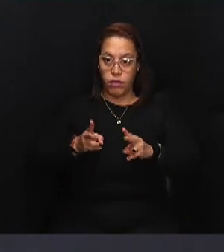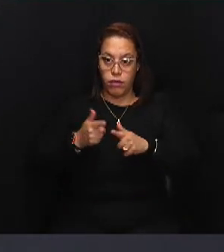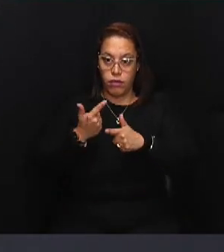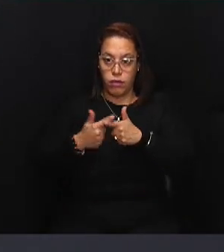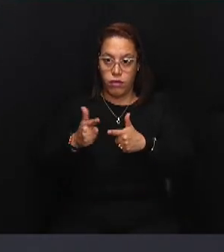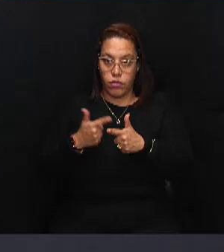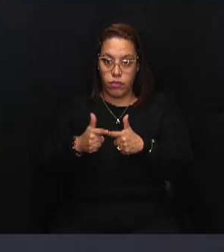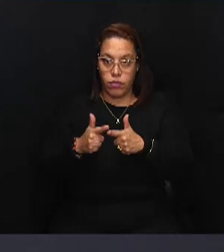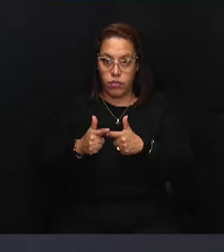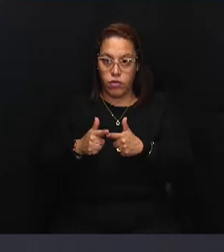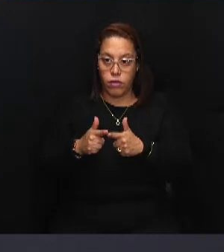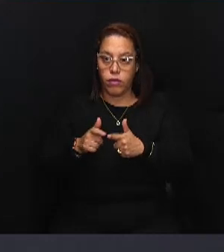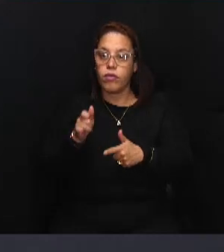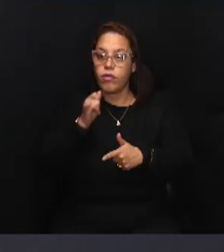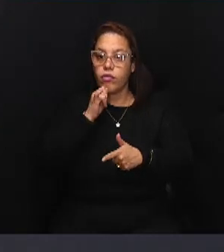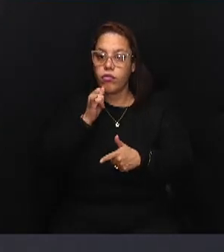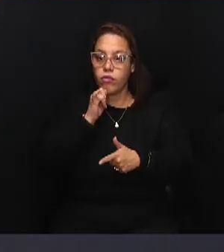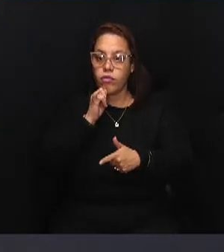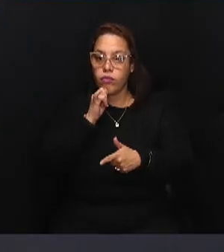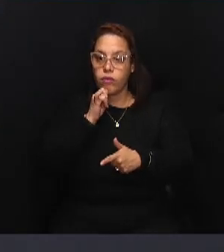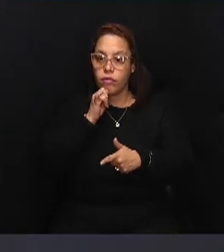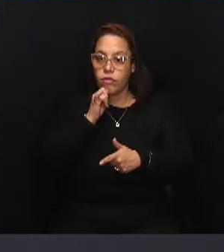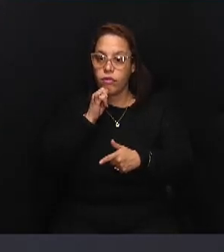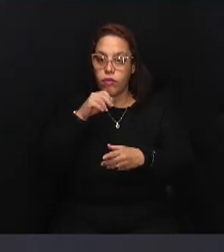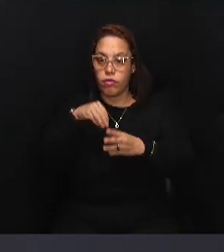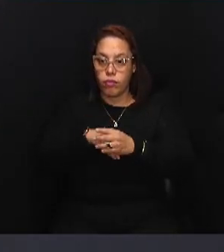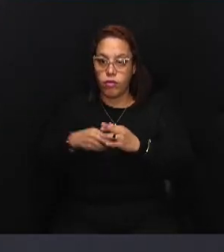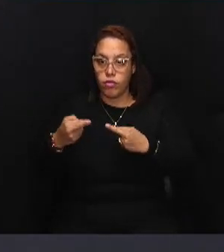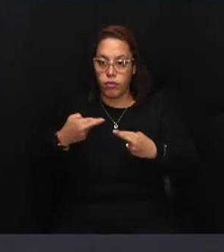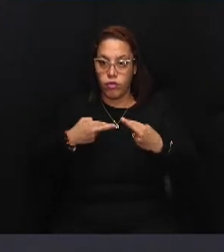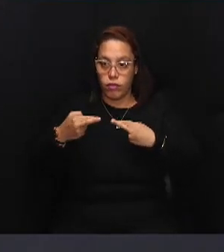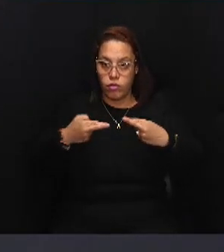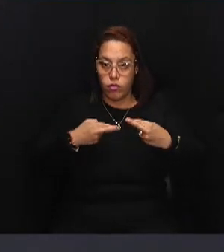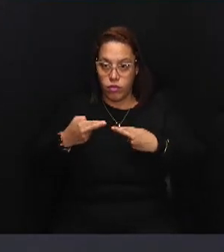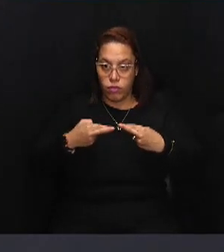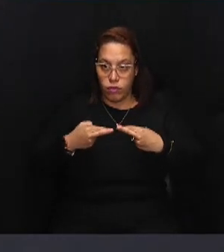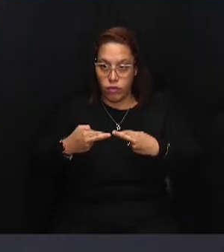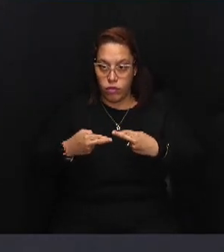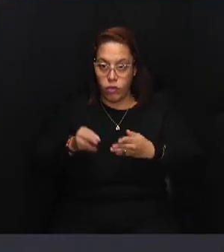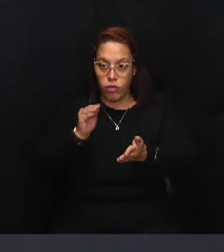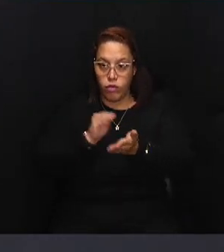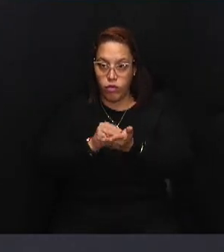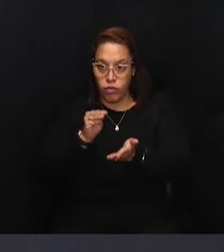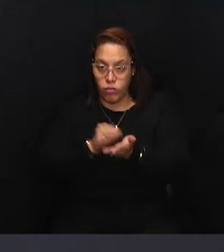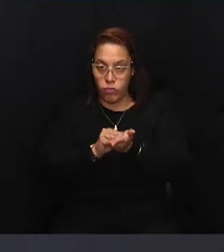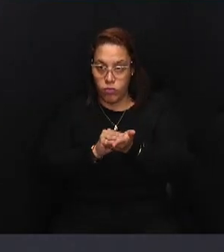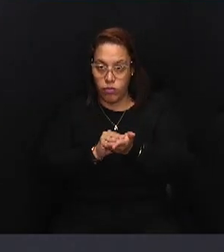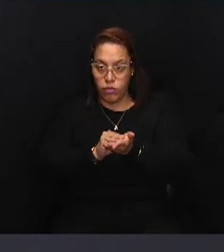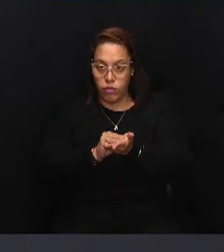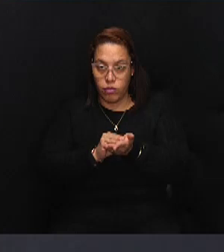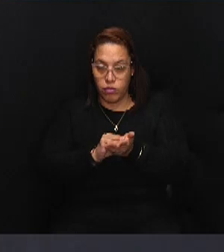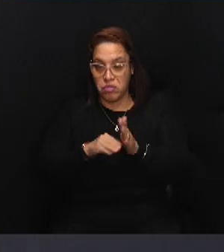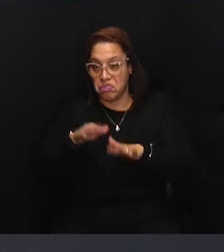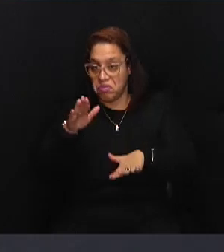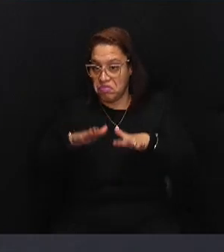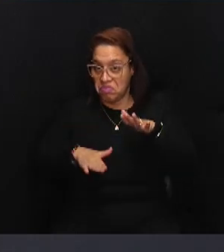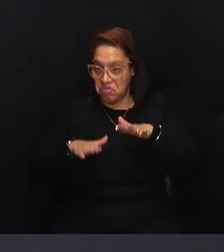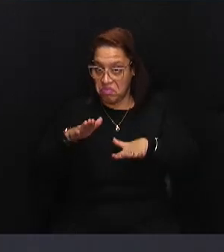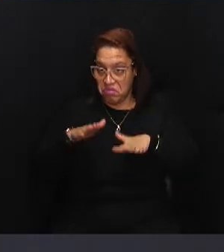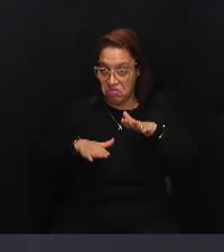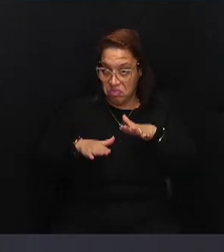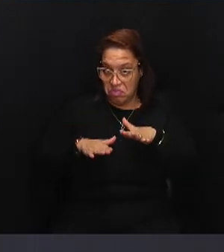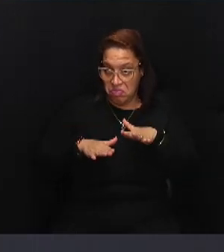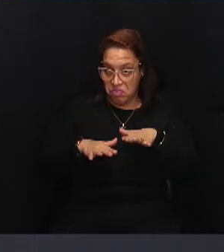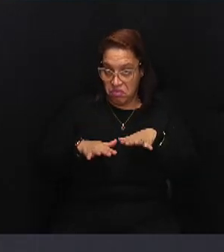dessas lacunas. Por exemplo, a implementação e a fiscalização são insuficientes, apesar das garantias estarem